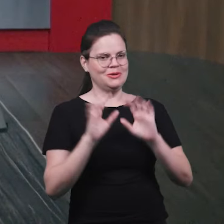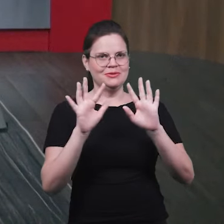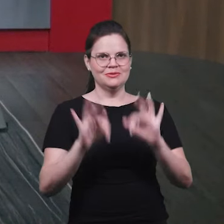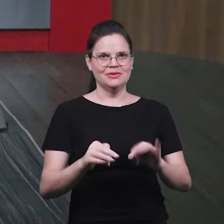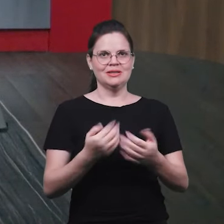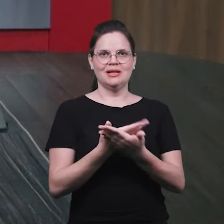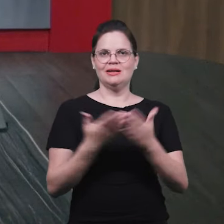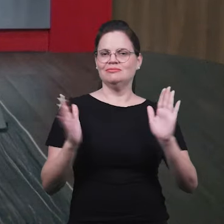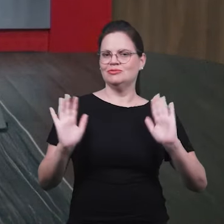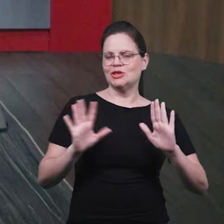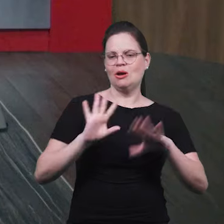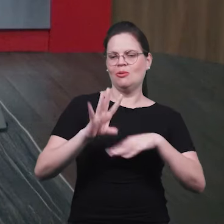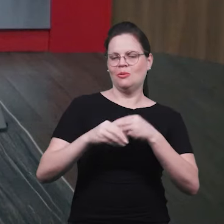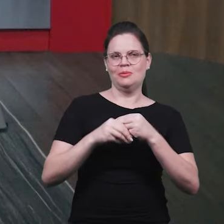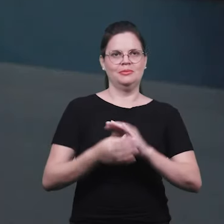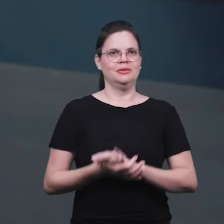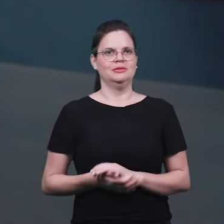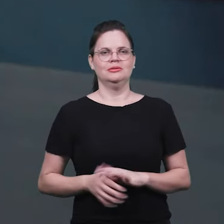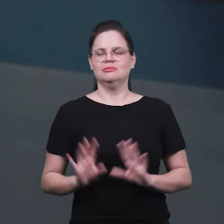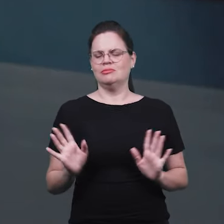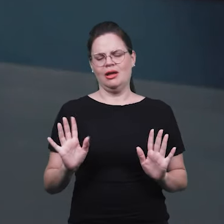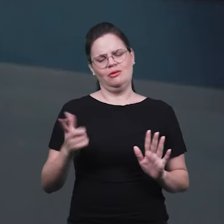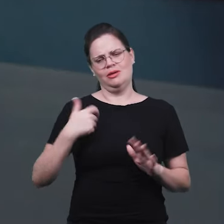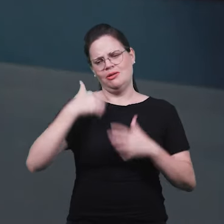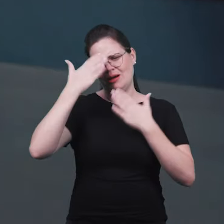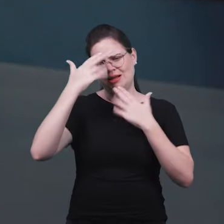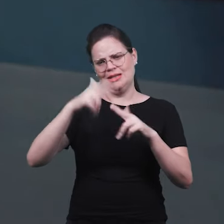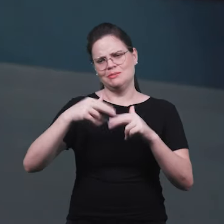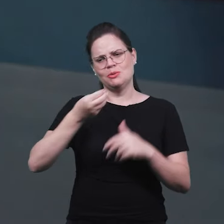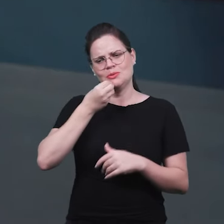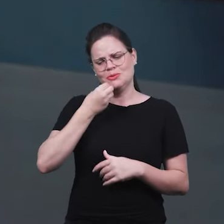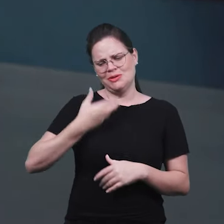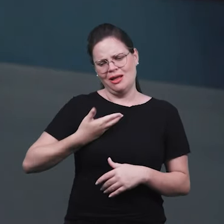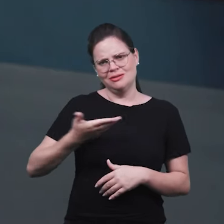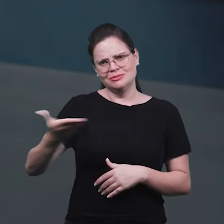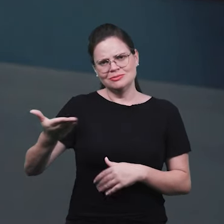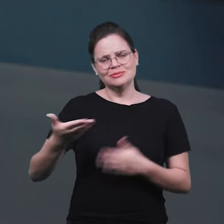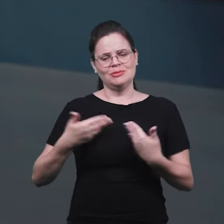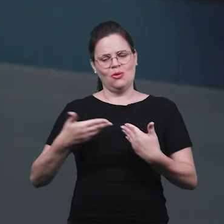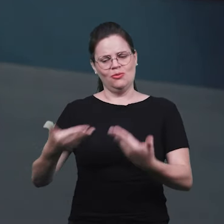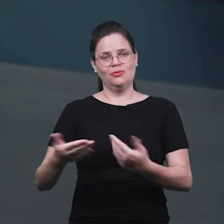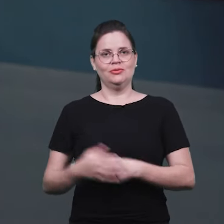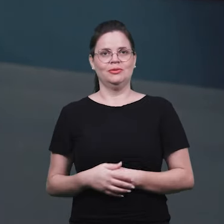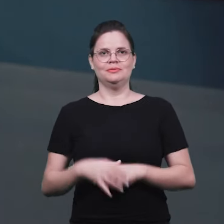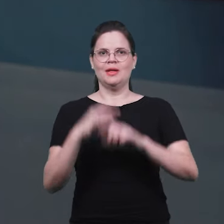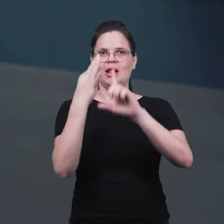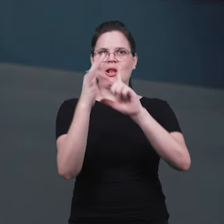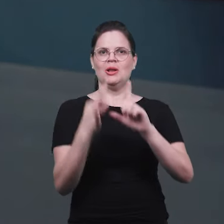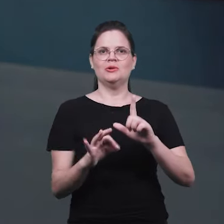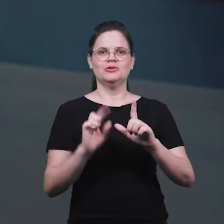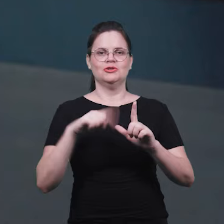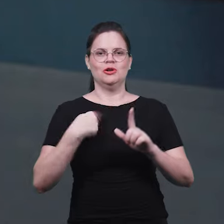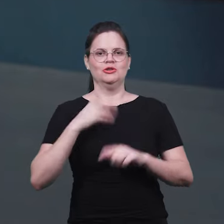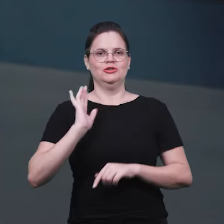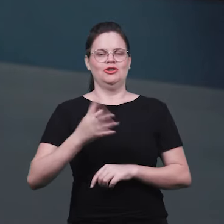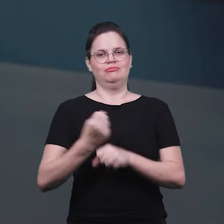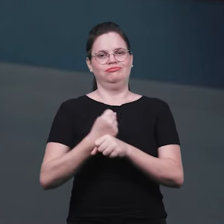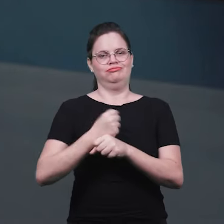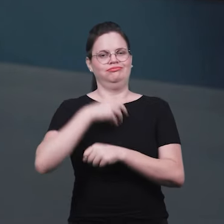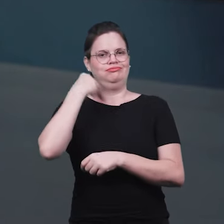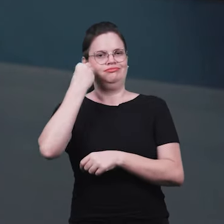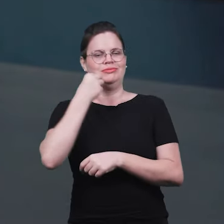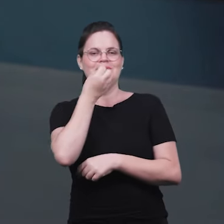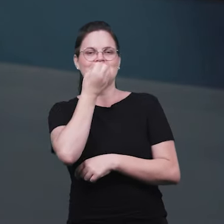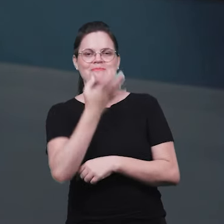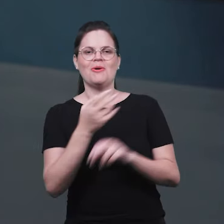deixar um comentário, alguma coisa. Não, eu que agradeço a oportunidade, Wallace. A logística é algo que nós respiramos ela já há algum tempo e é muito bom poder